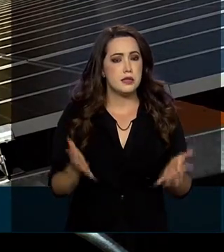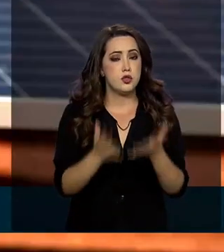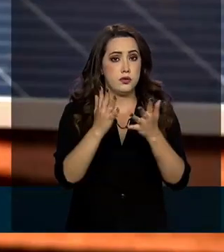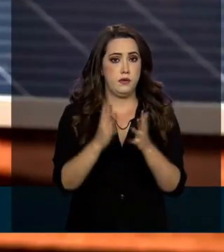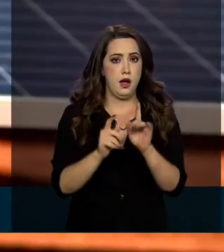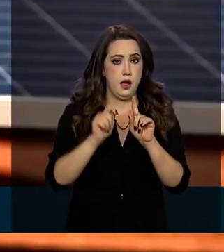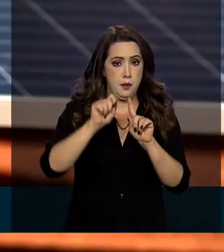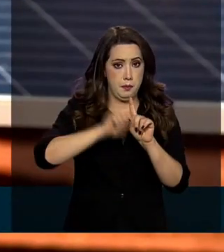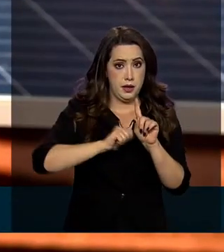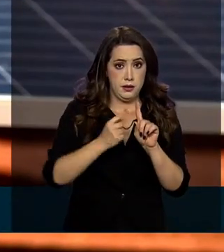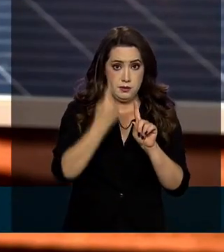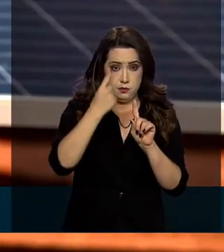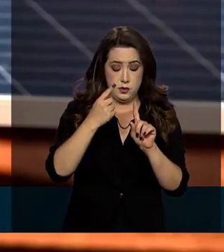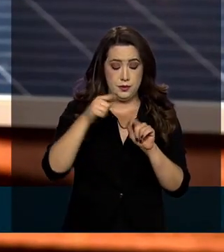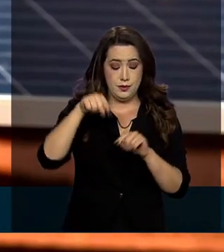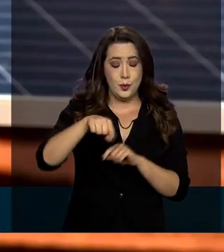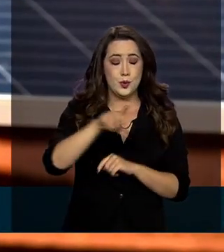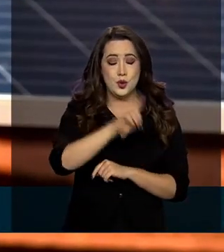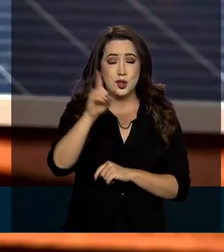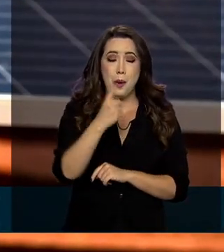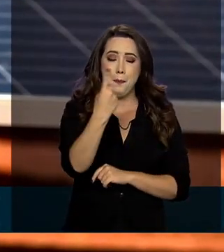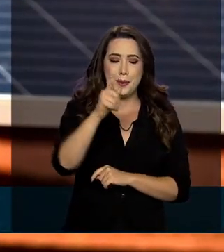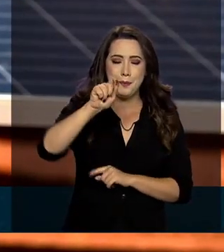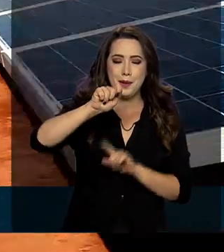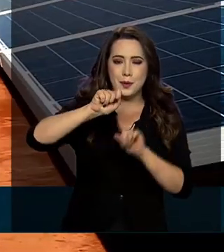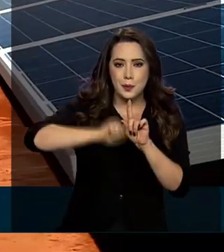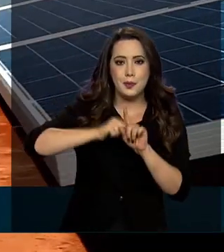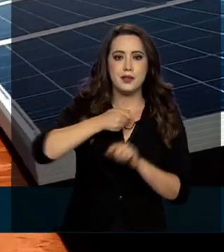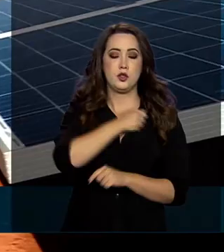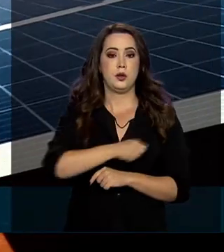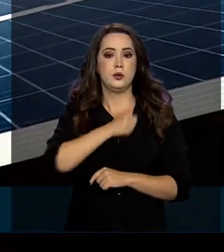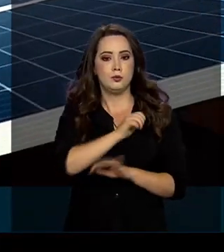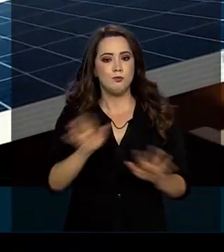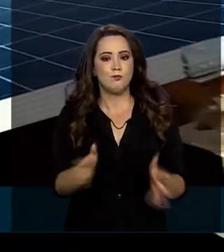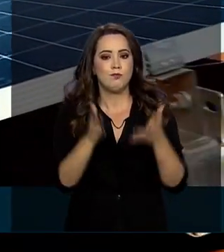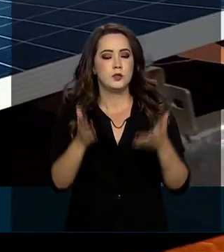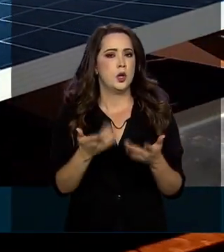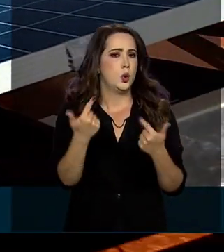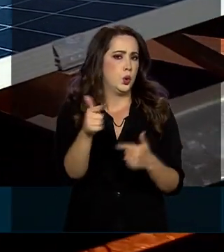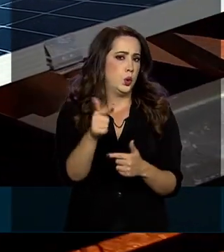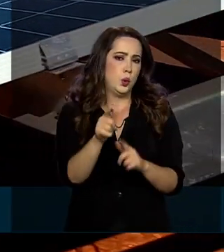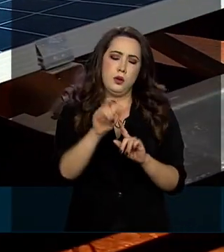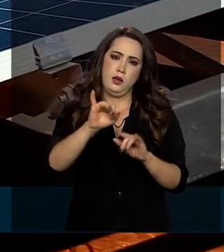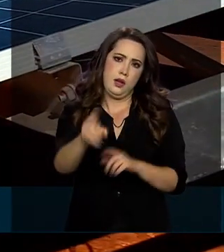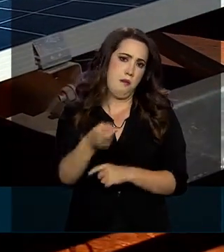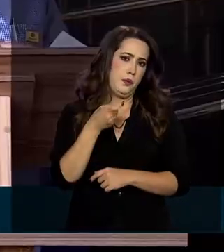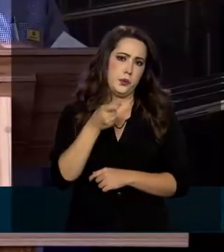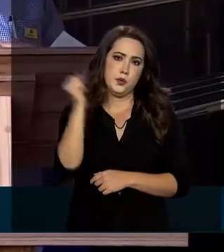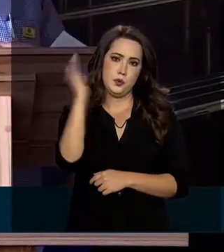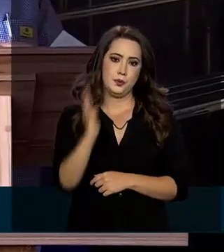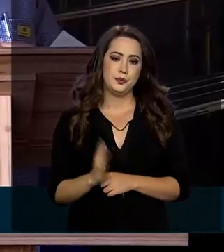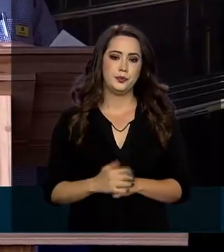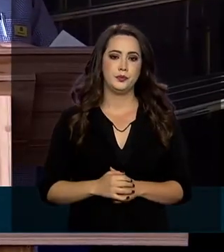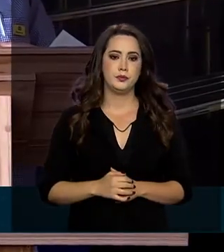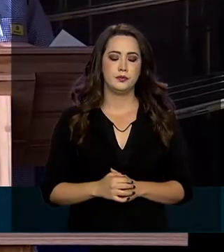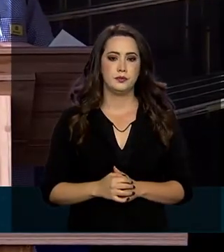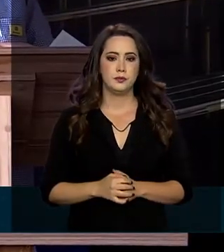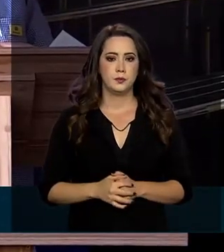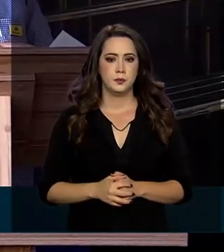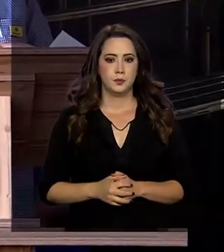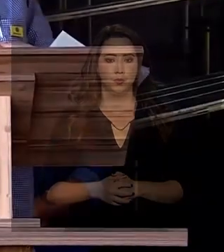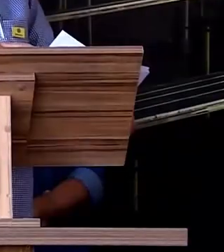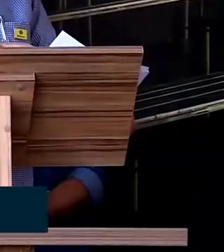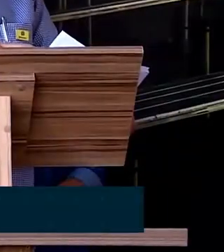agosto, a importação de equipamentos de energia solar está isenta de impostos no país. As fontes